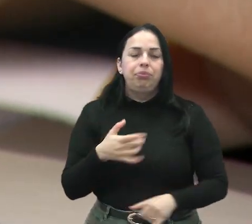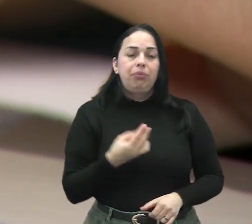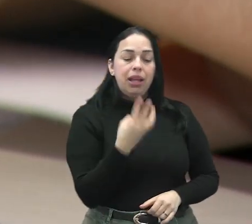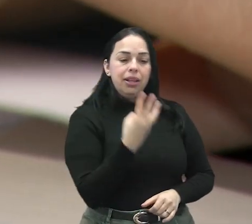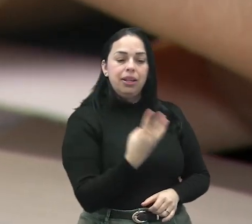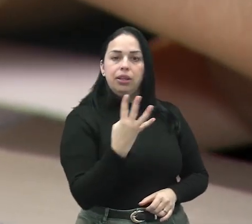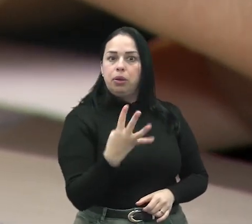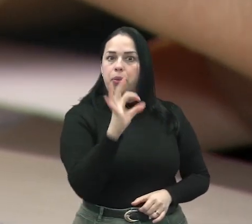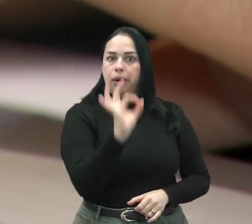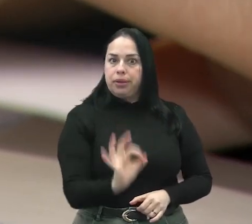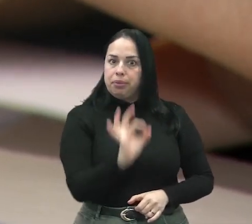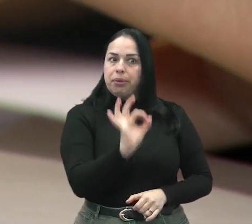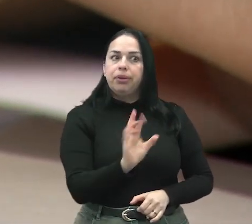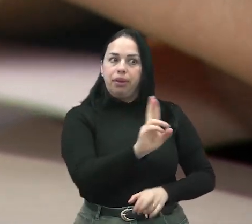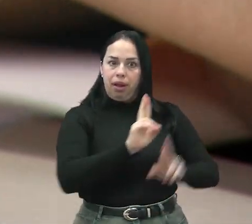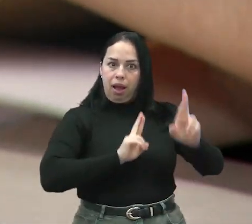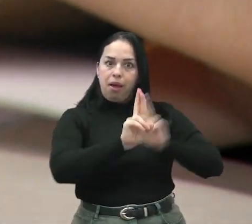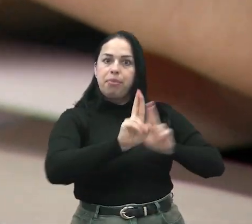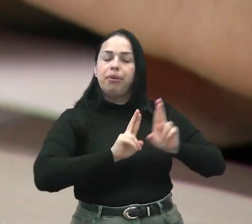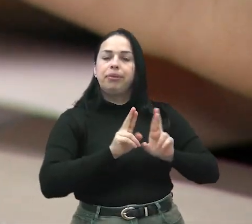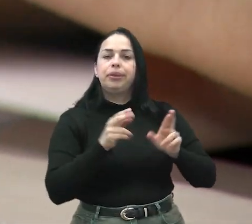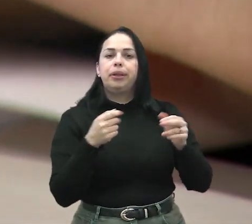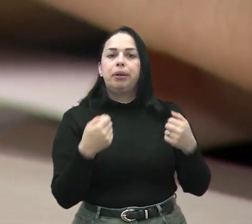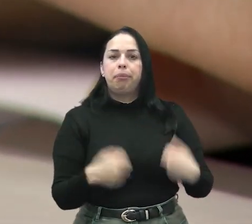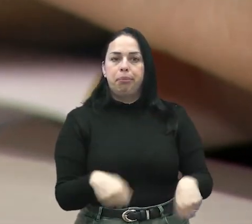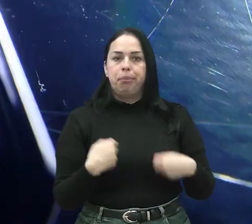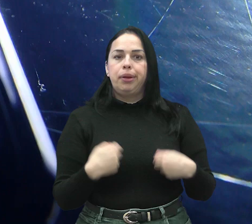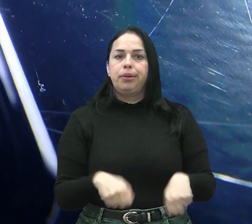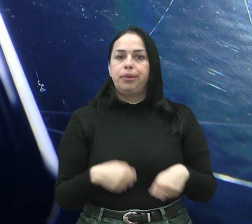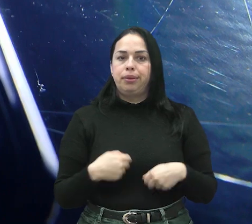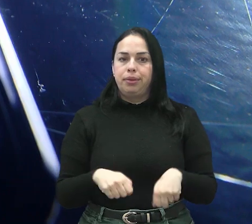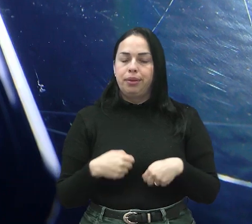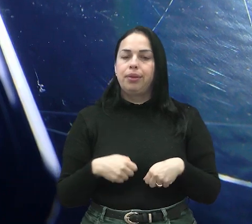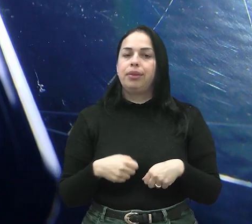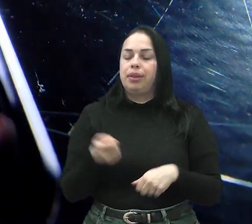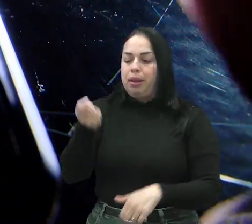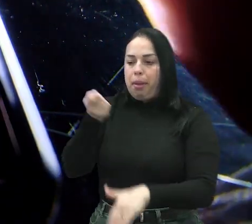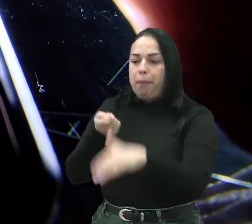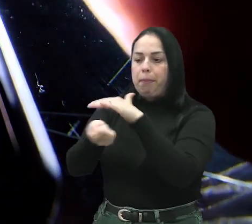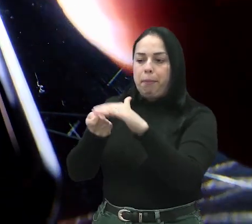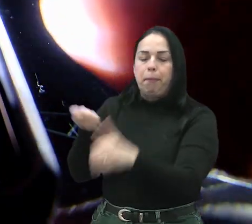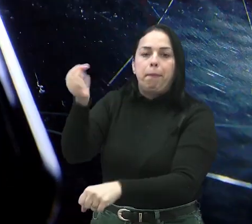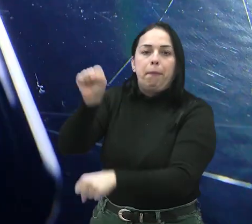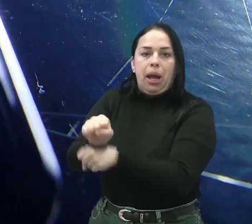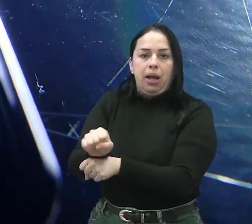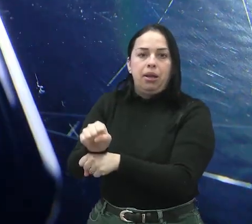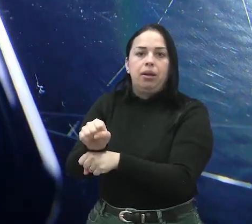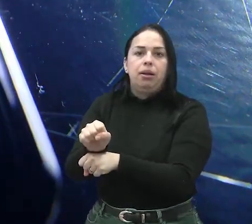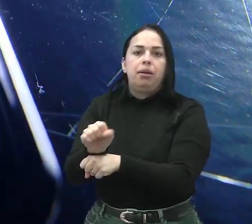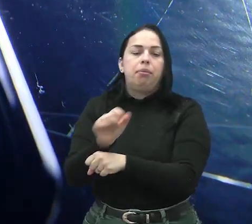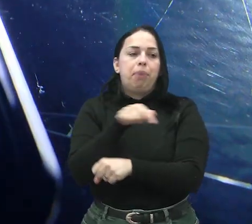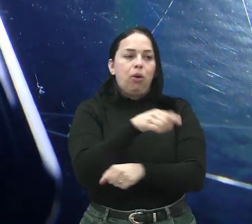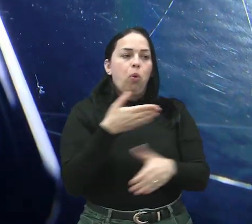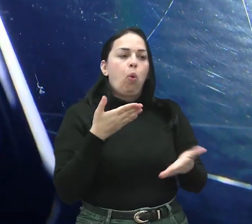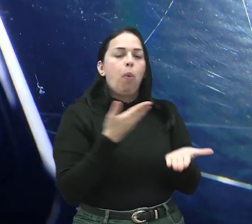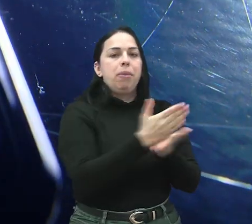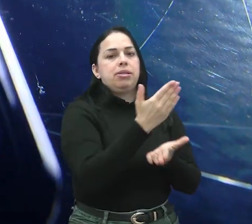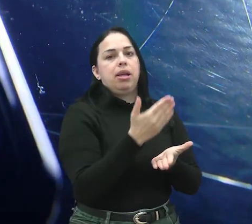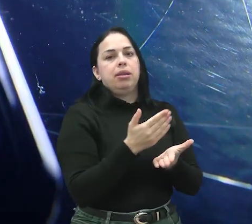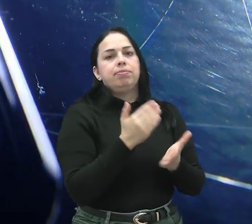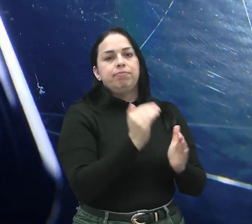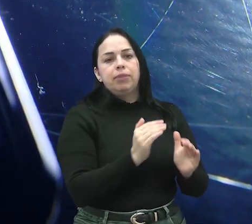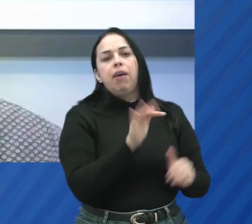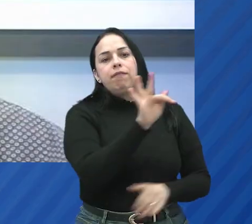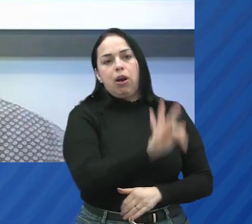Já 34% dos entrevistados confirmaram que precisaram interromper os gastos com as bets para iniciarem